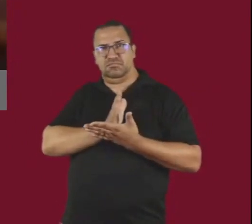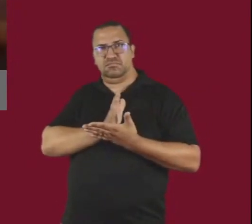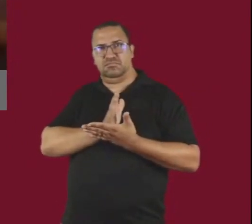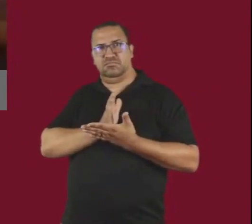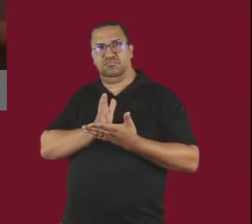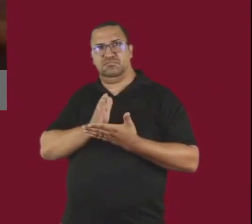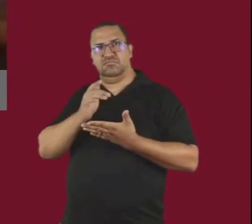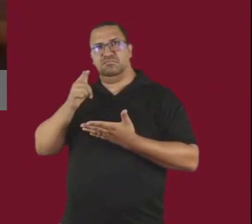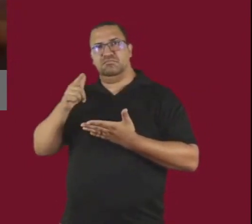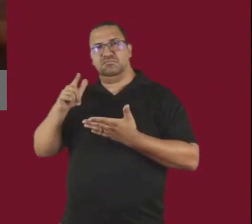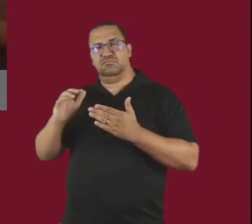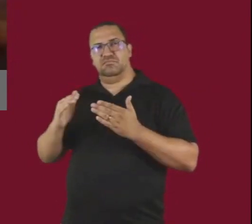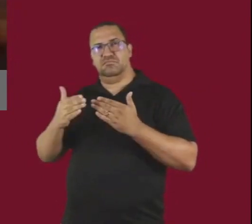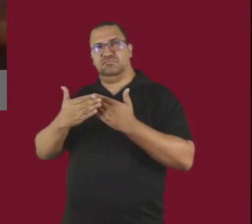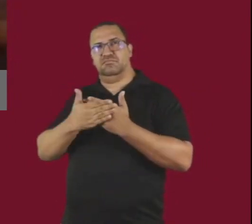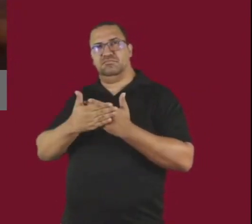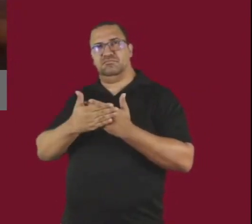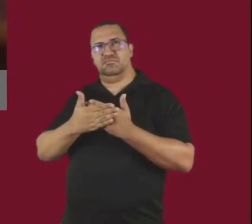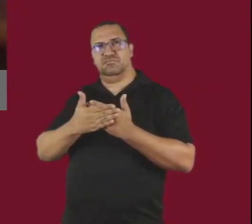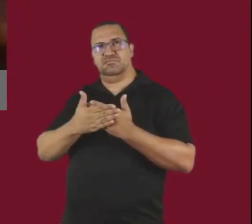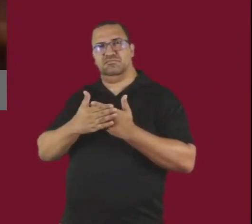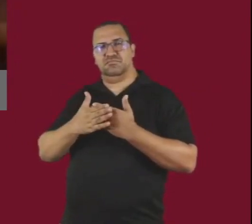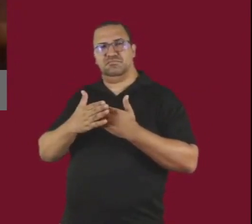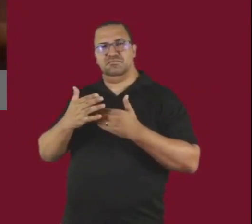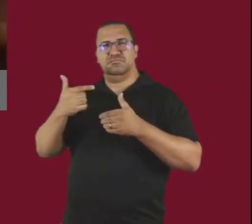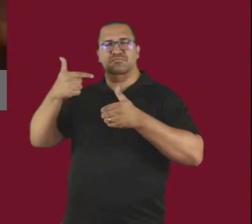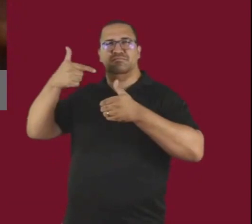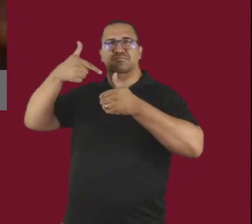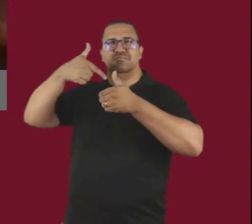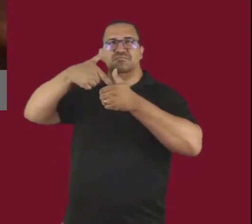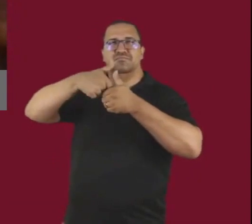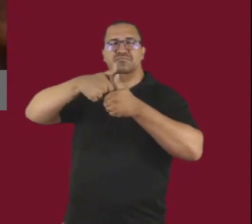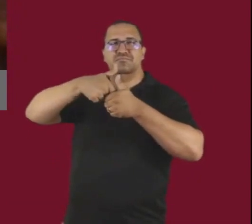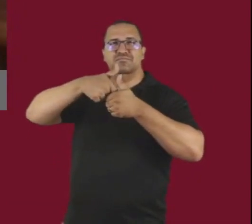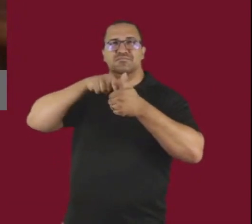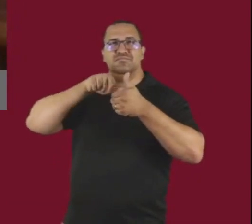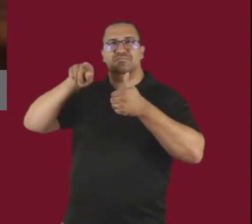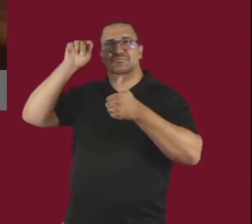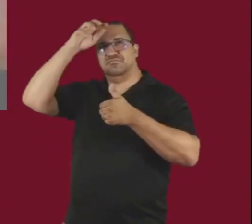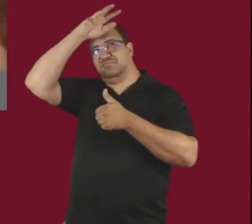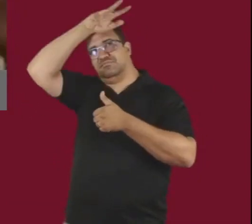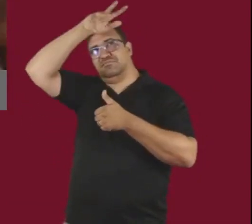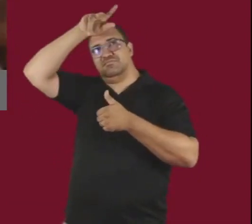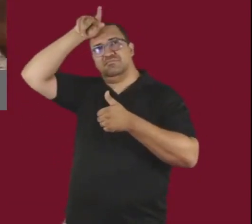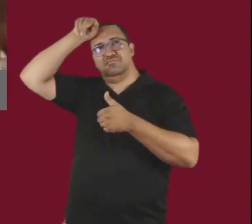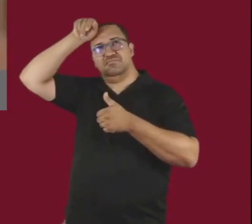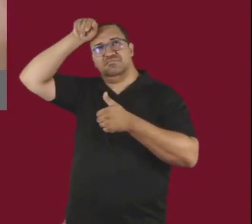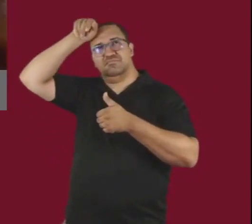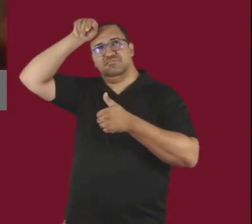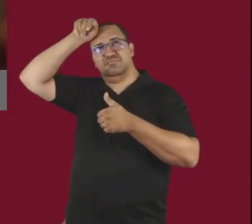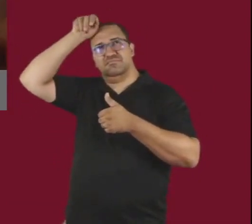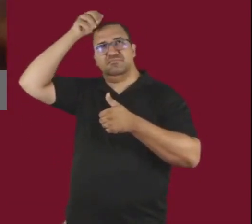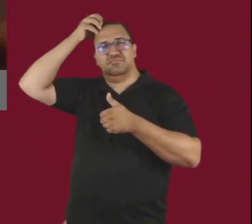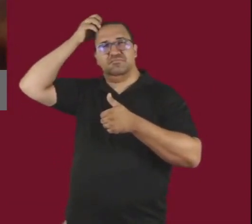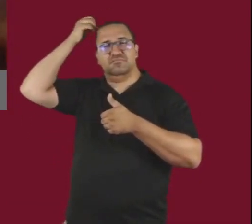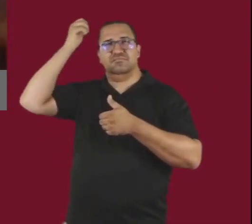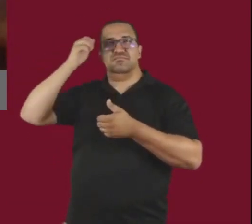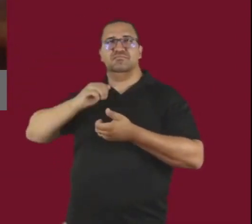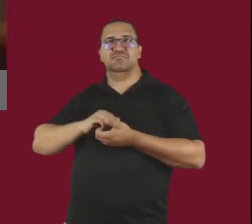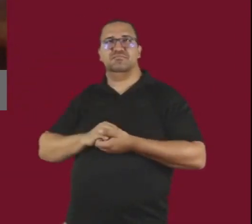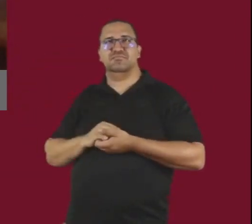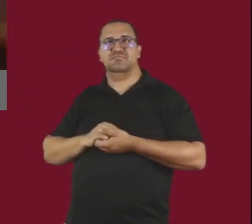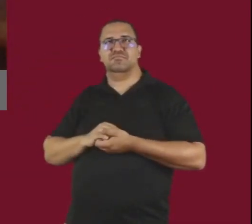outra frente de exploração de petróleo na Amazônia, nesse momento do mundo. Assim, nesse